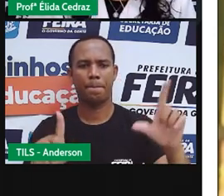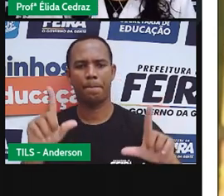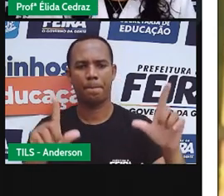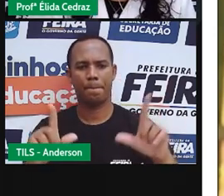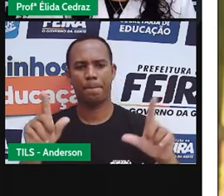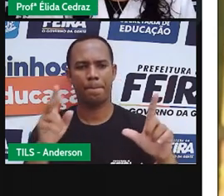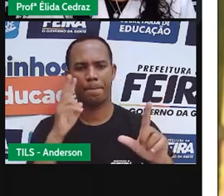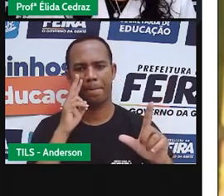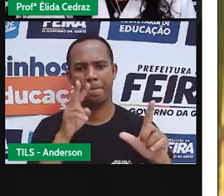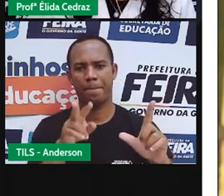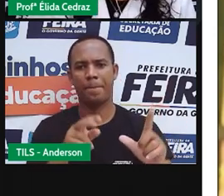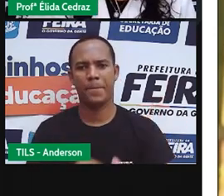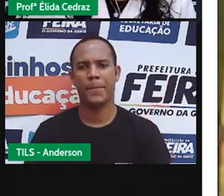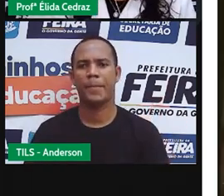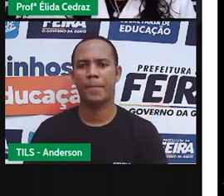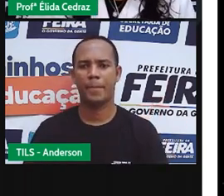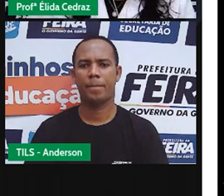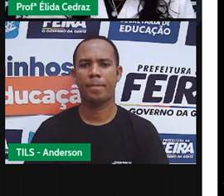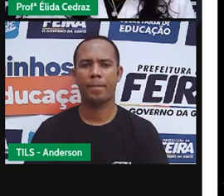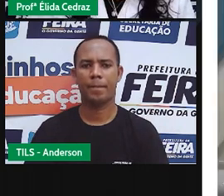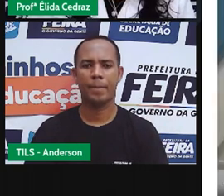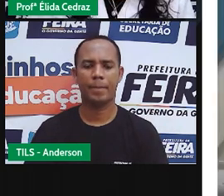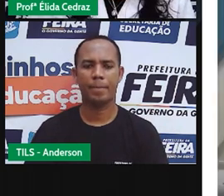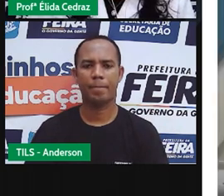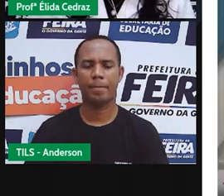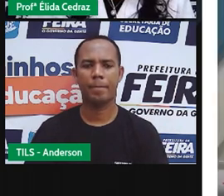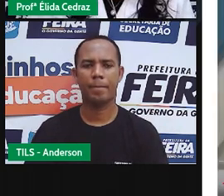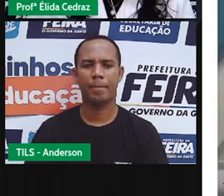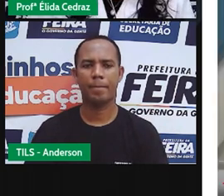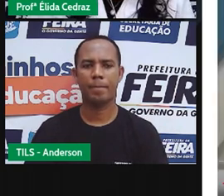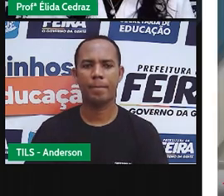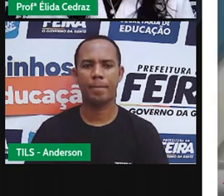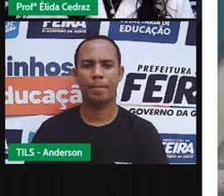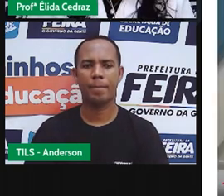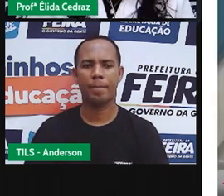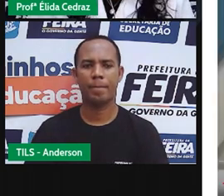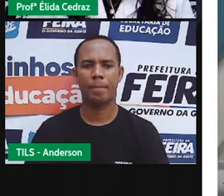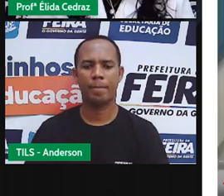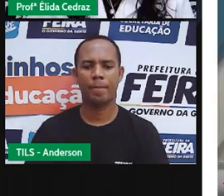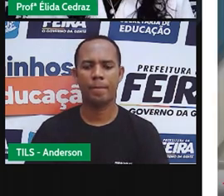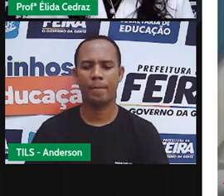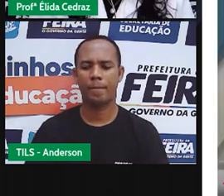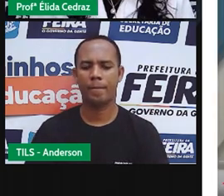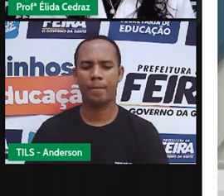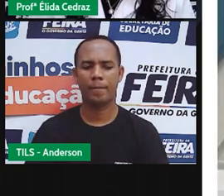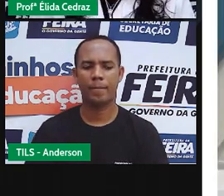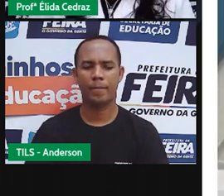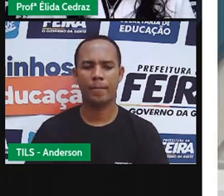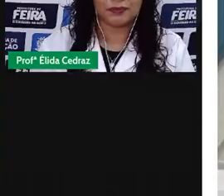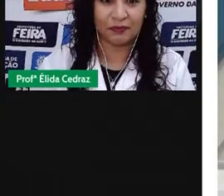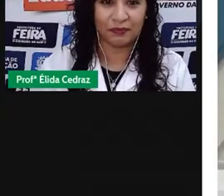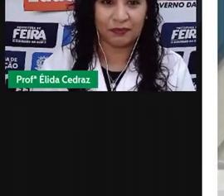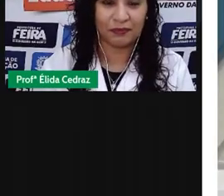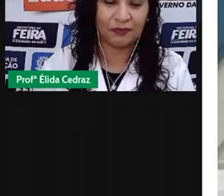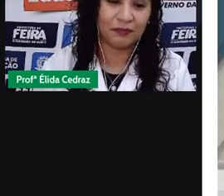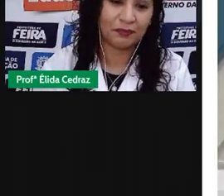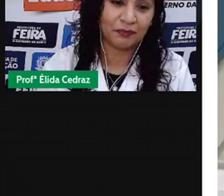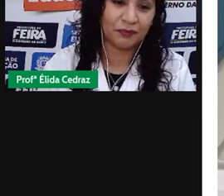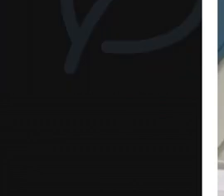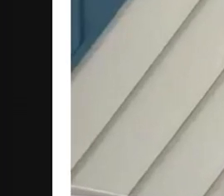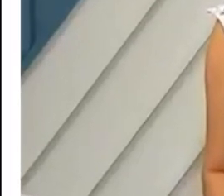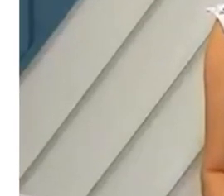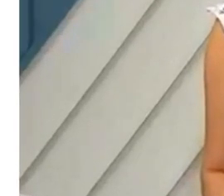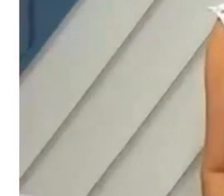agora esse vídeo, olha só. A gente conhece agora a reserva indígena Tafene, que fica